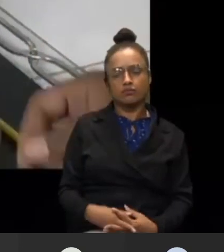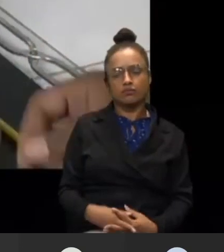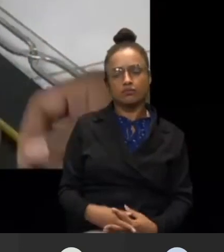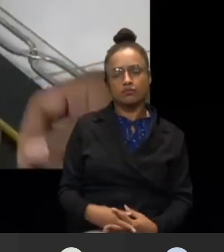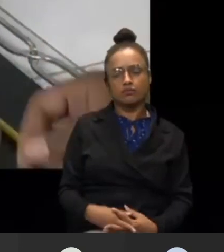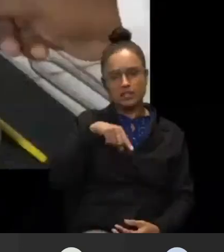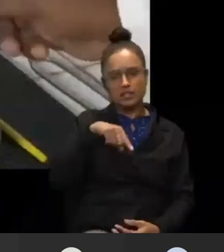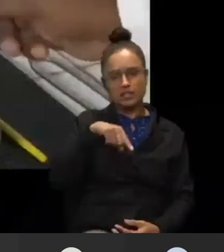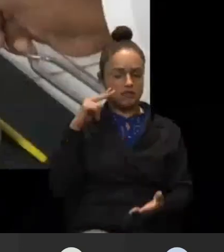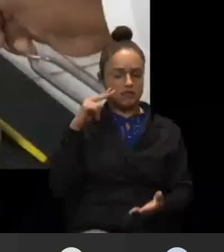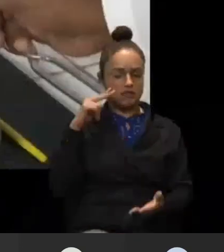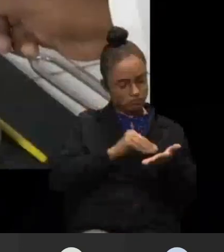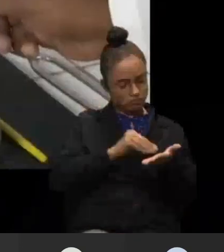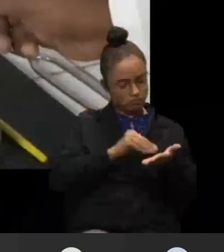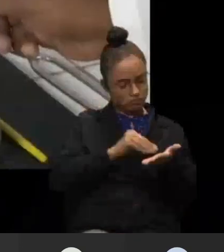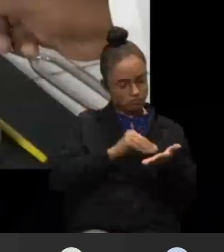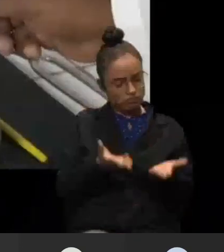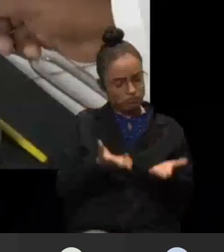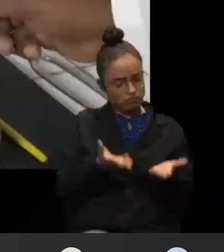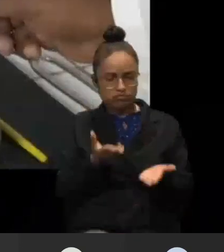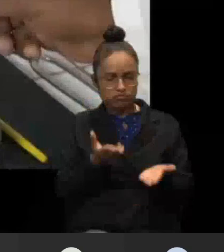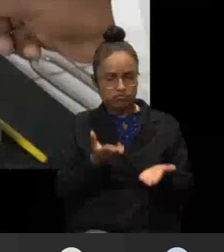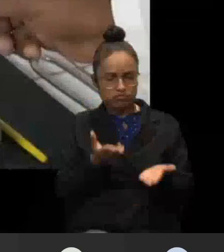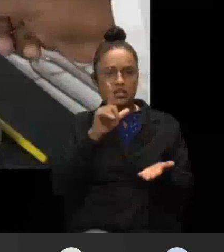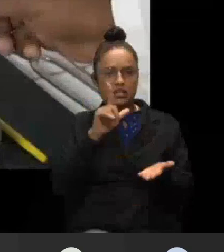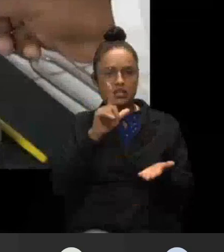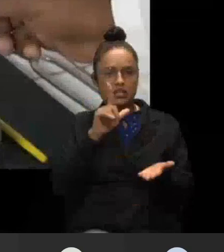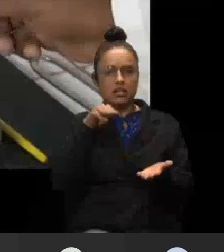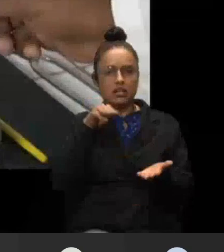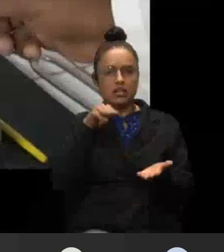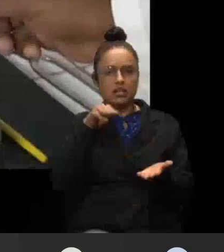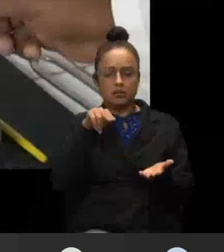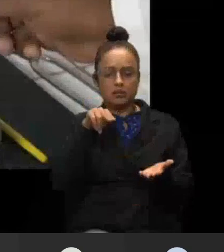Isso, anota o peso da LMR.